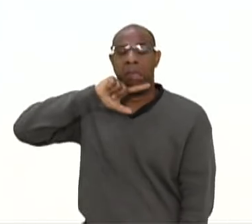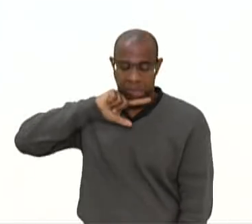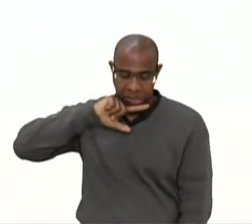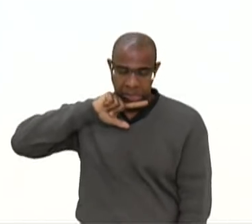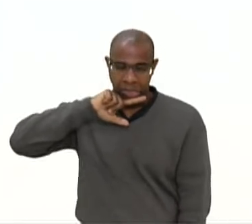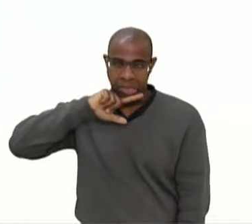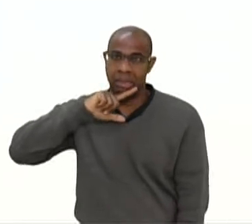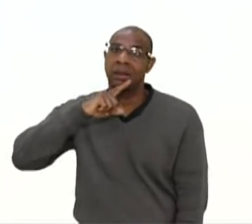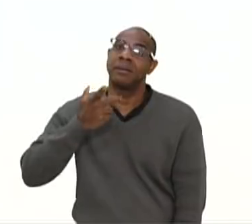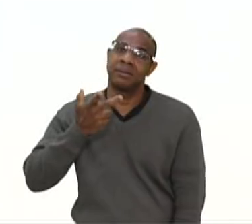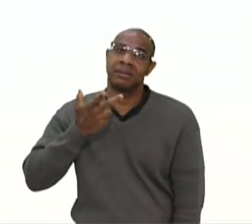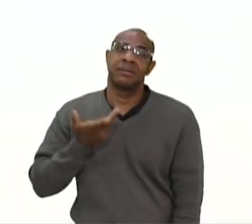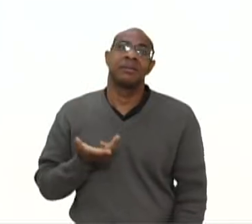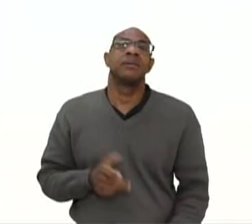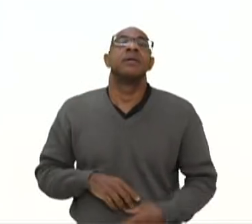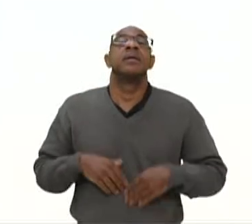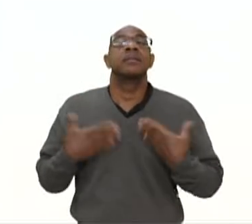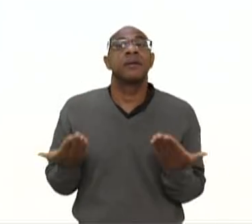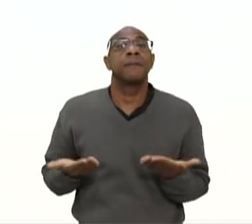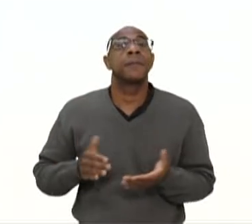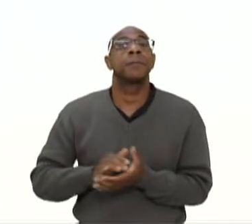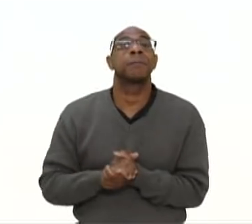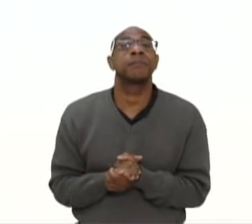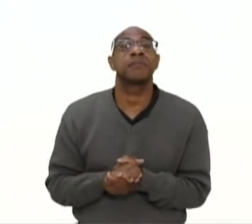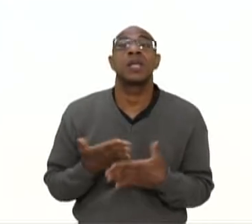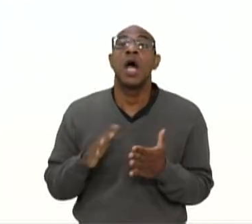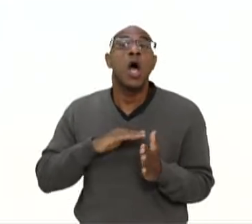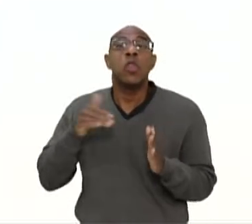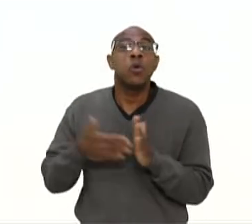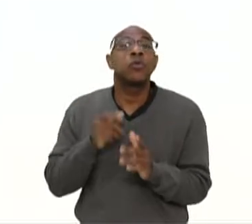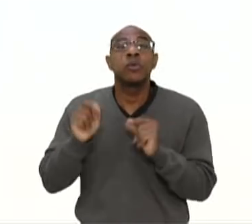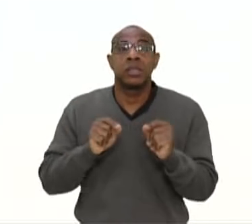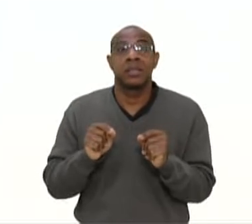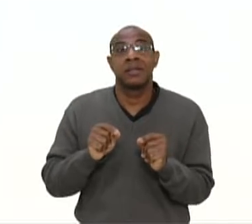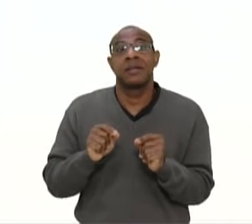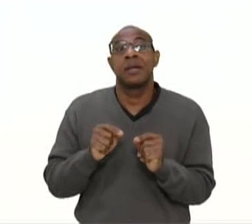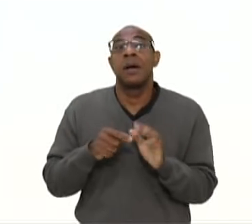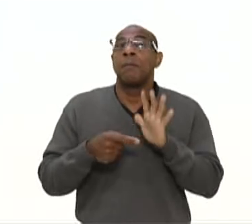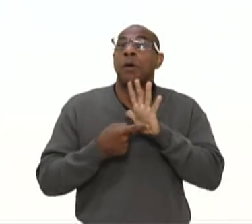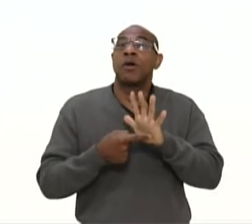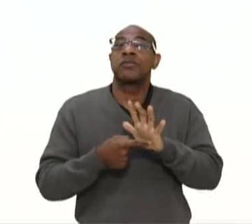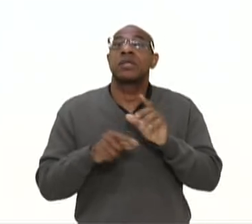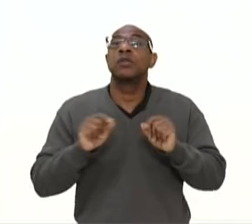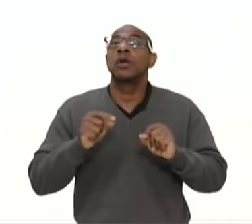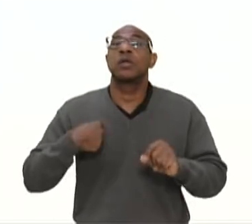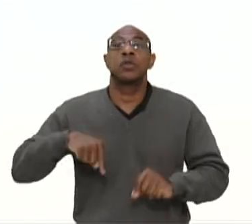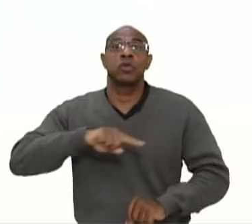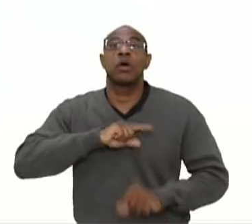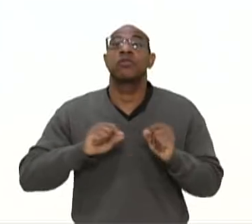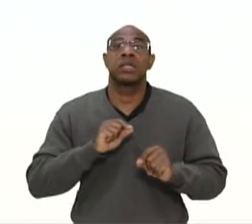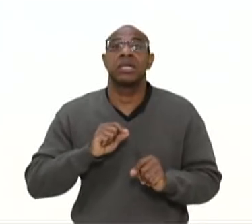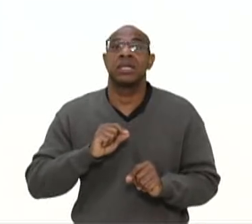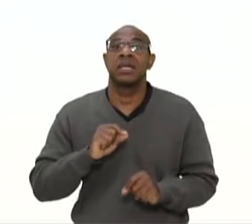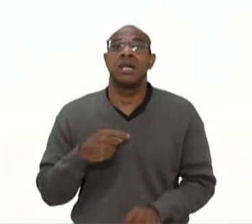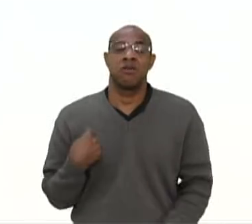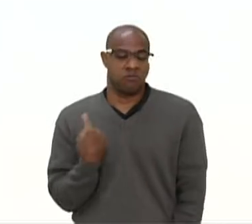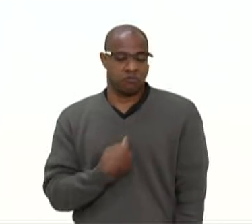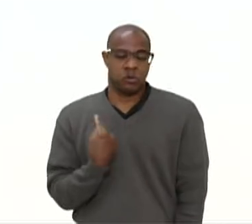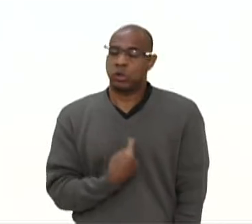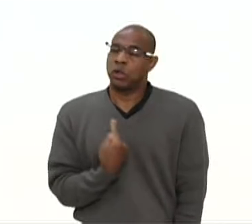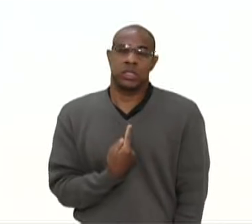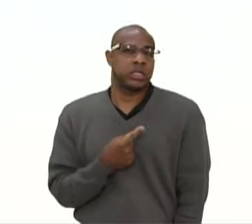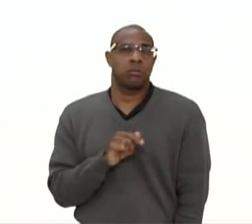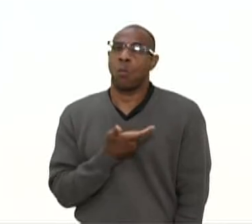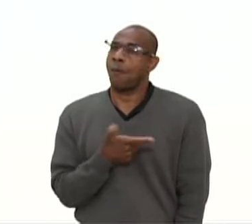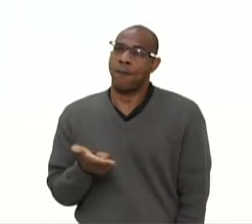Contudo, há várias possibilidades de fazer com que não sejamos nomofóbicos. Aprender um novo idioma, isso faz